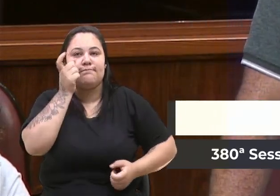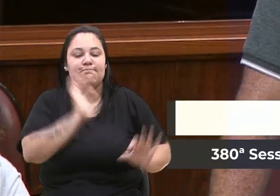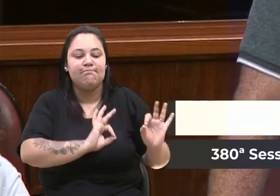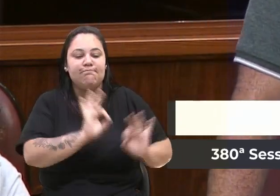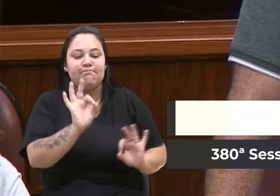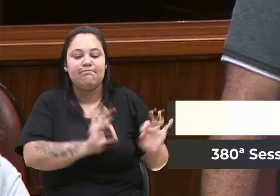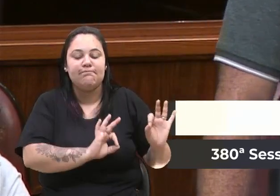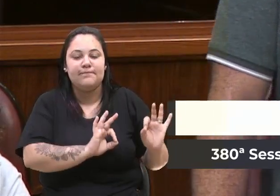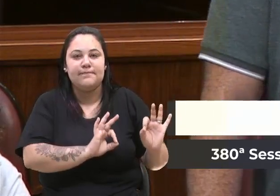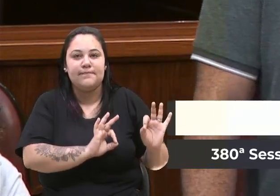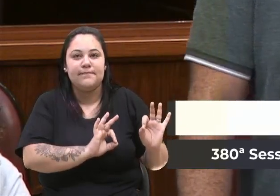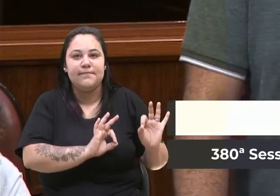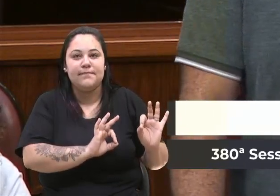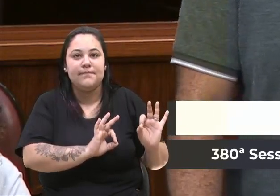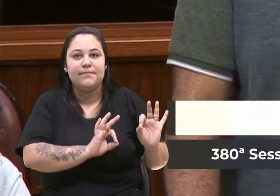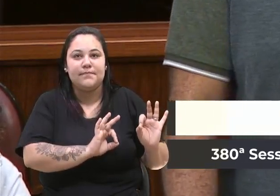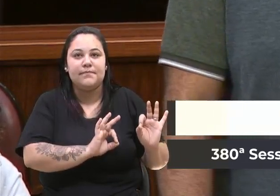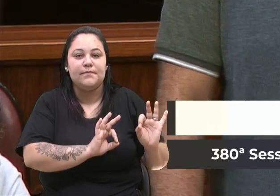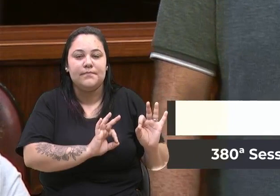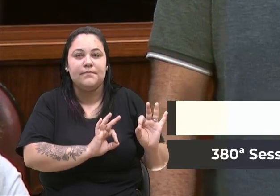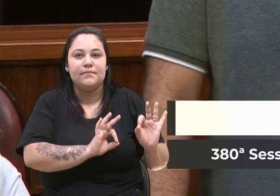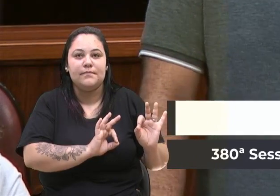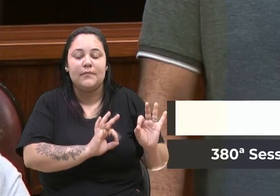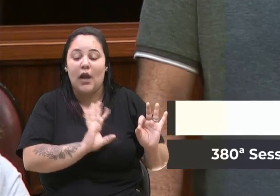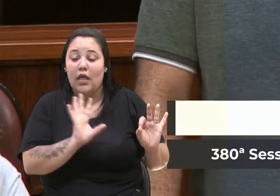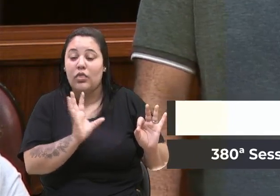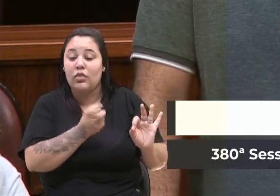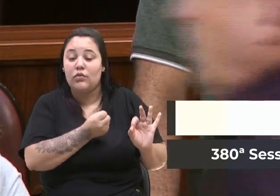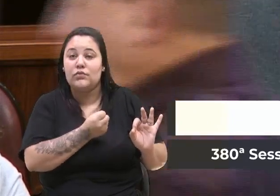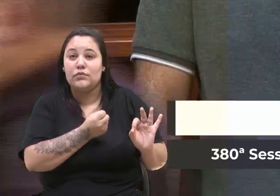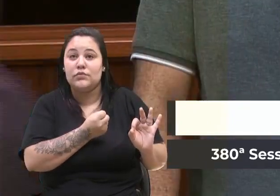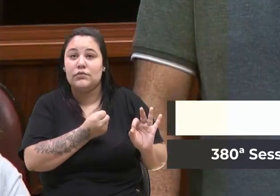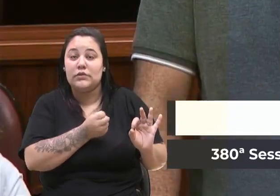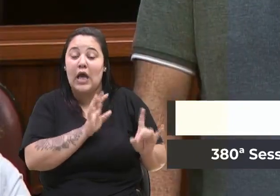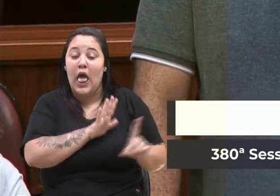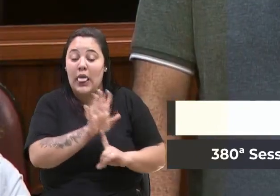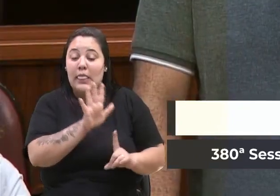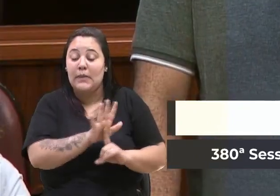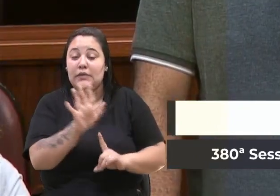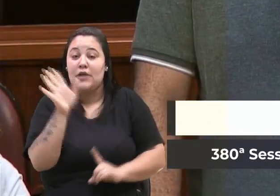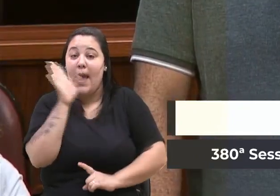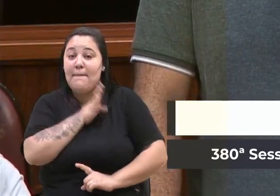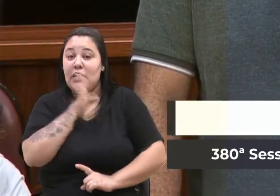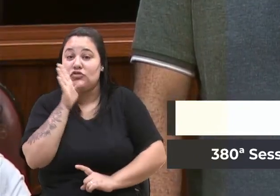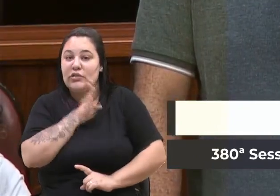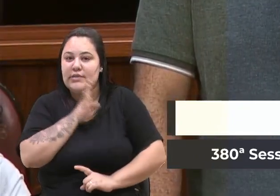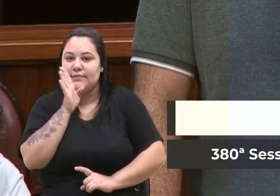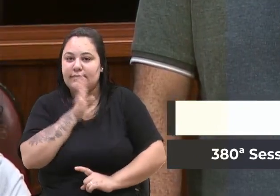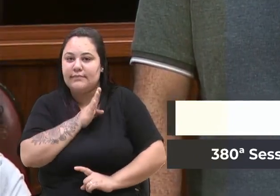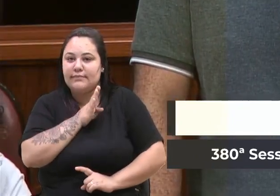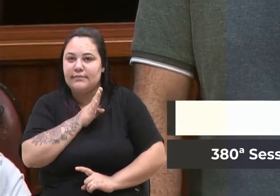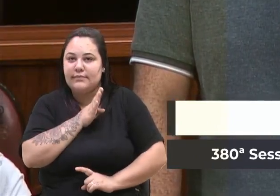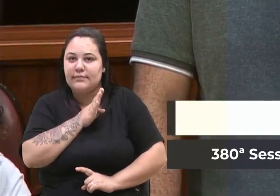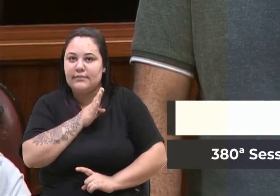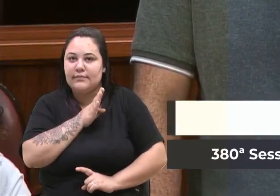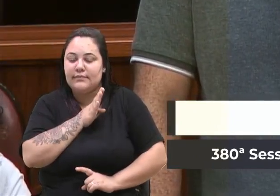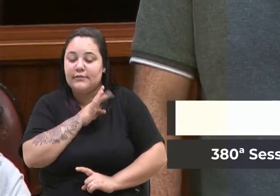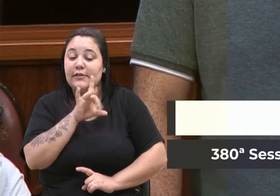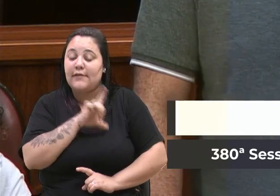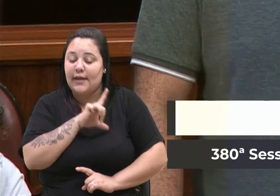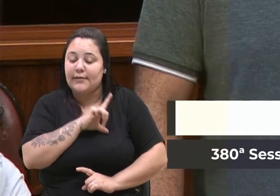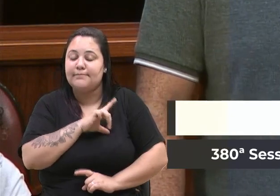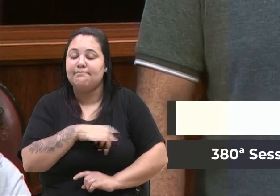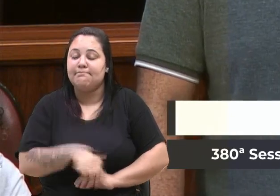preparado a todas essas emergências que nós estamos vivendo e viveremos. Então, é